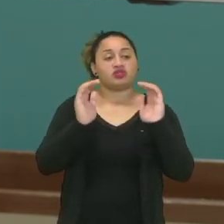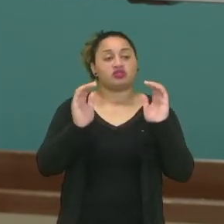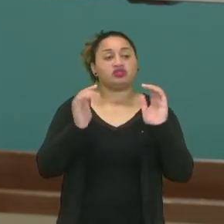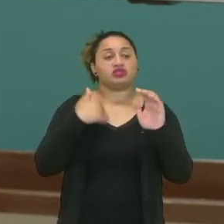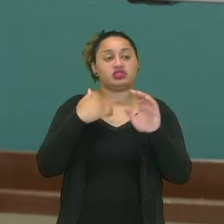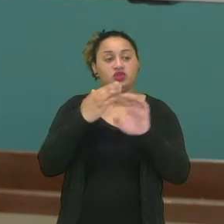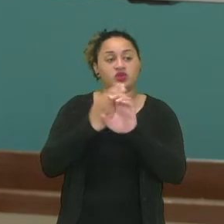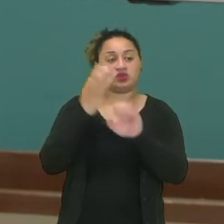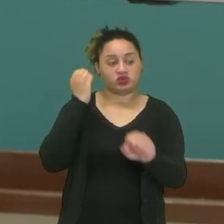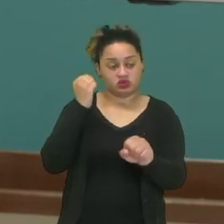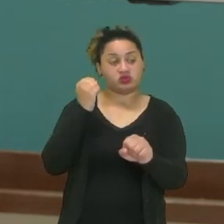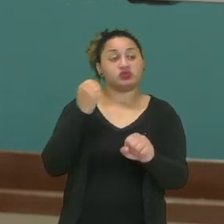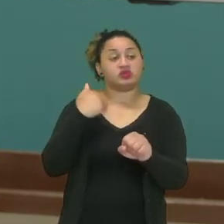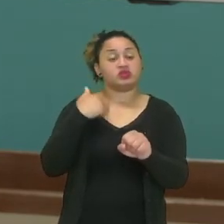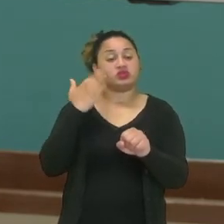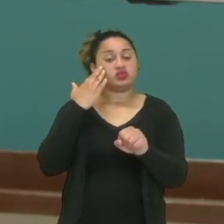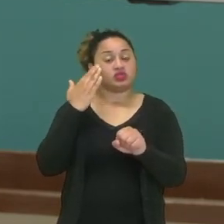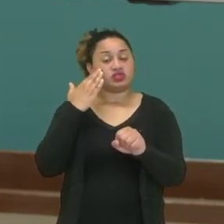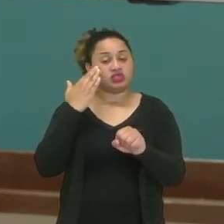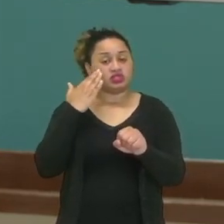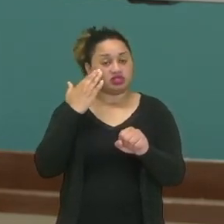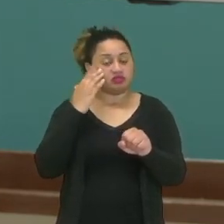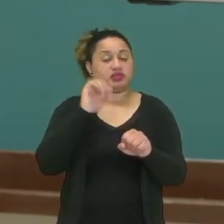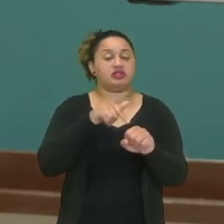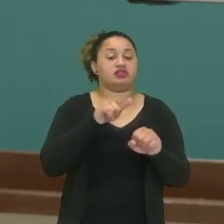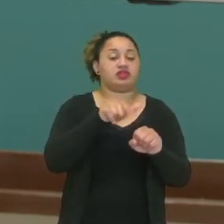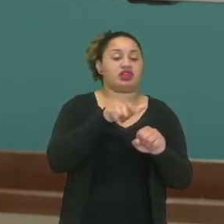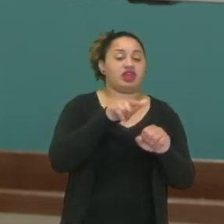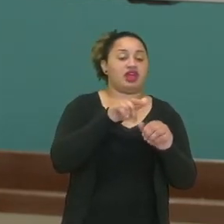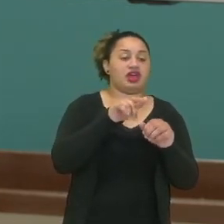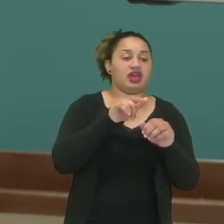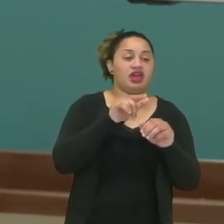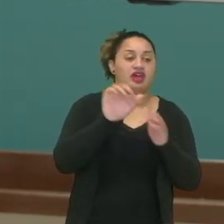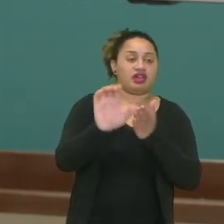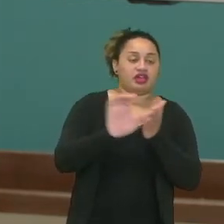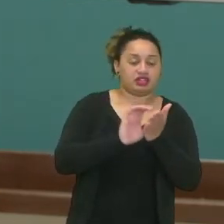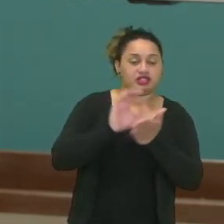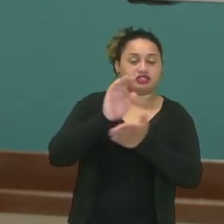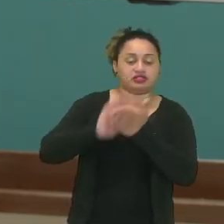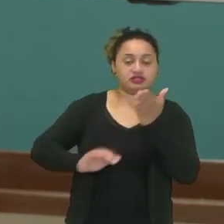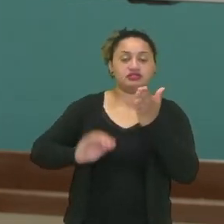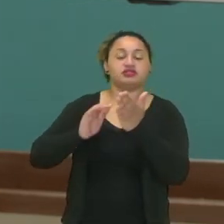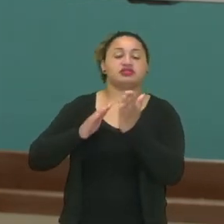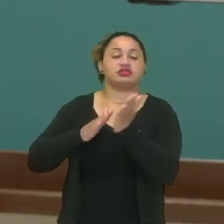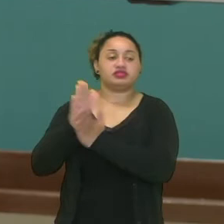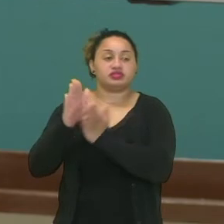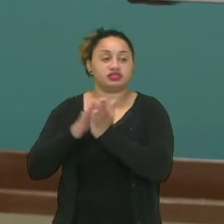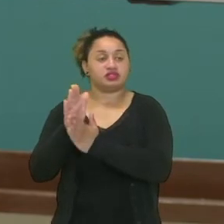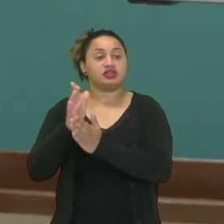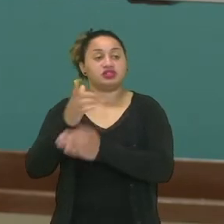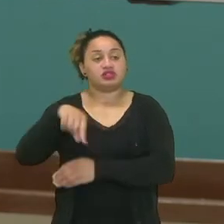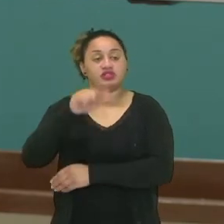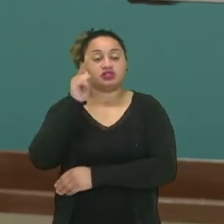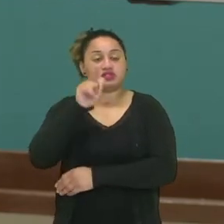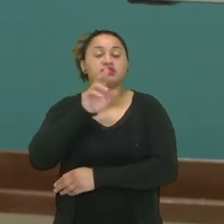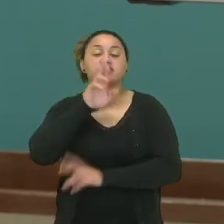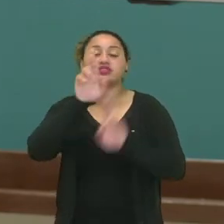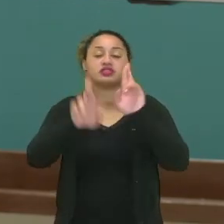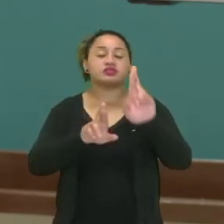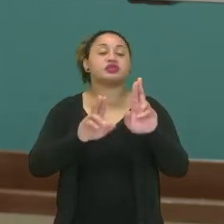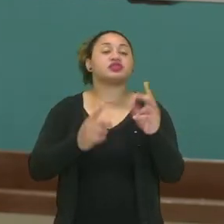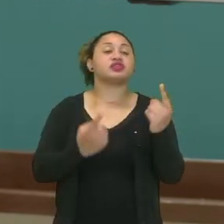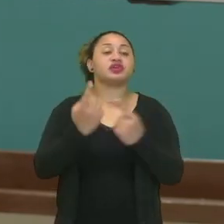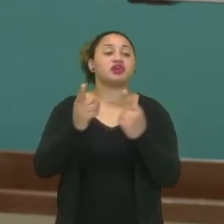que é a função receita menos a função custo. E vocês vão conseguir daí responder qual vai